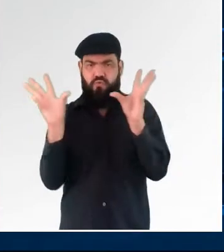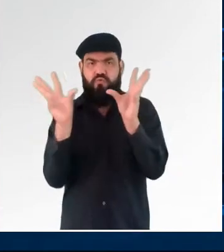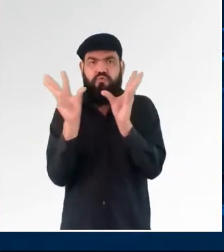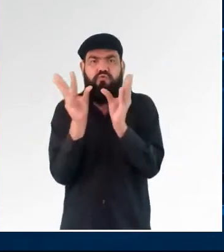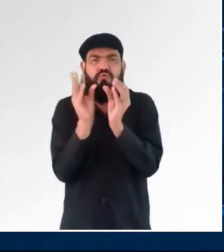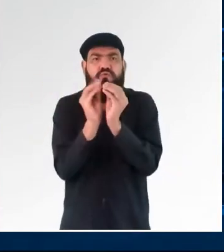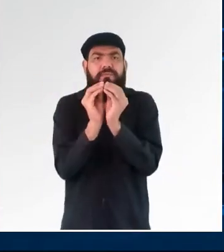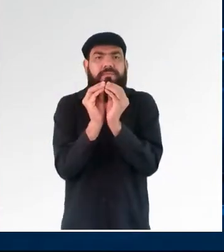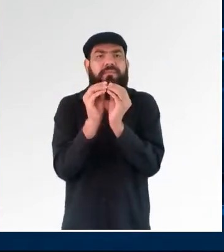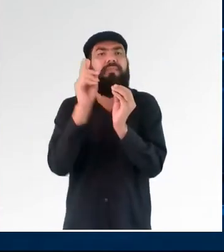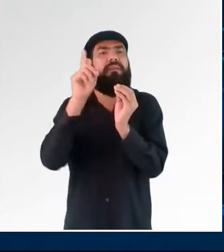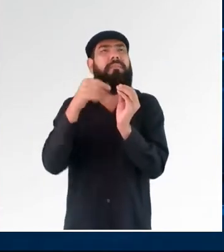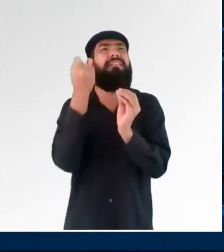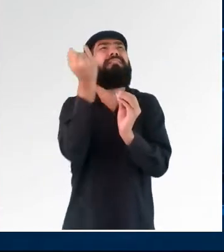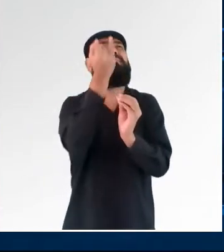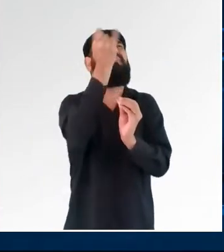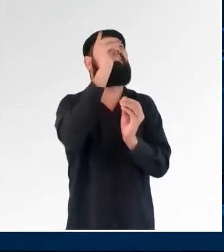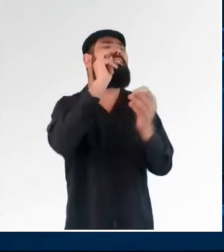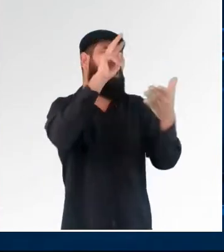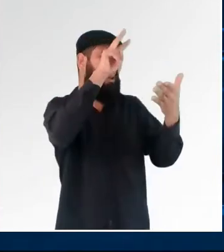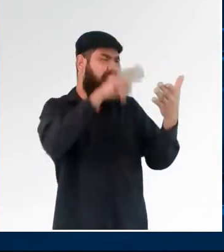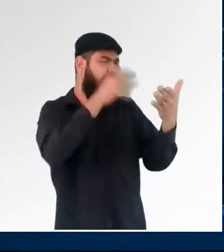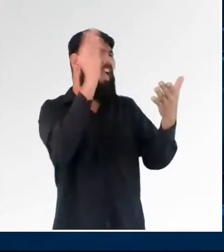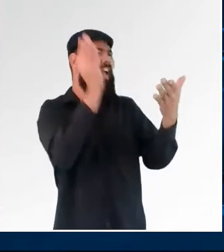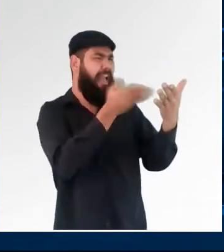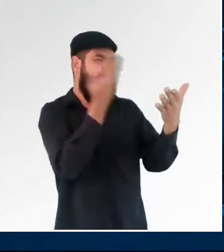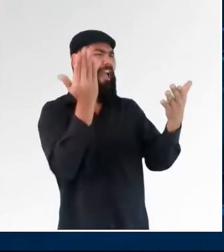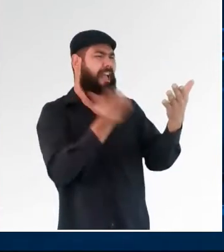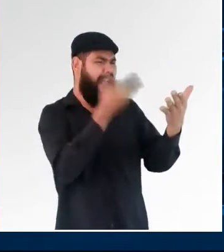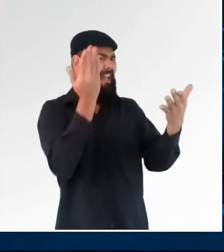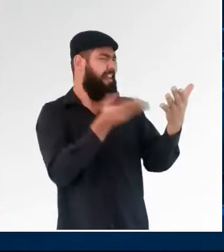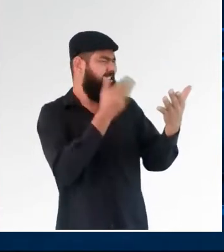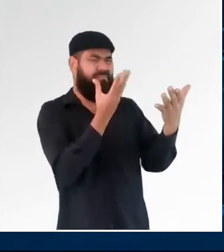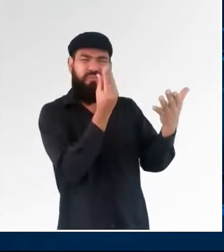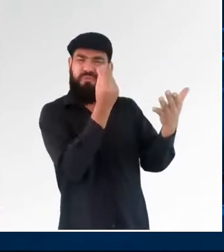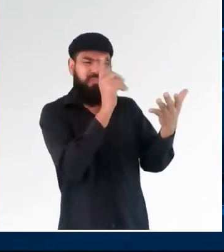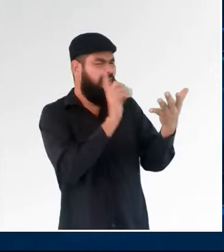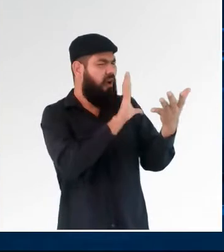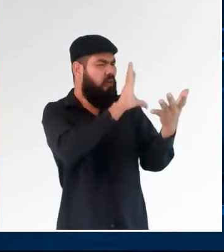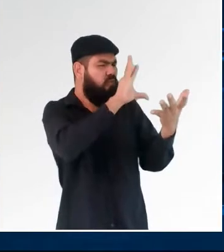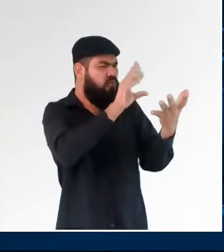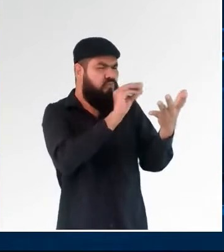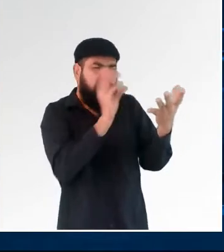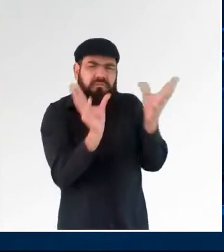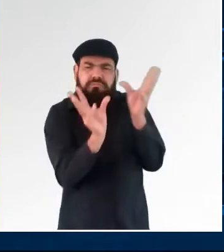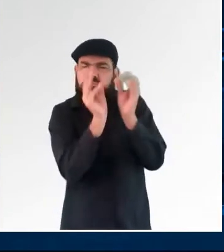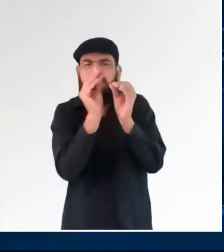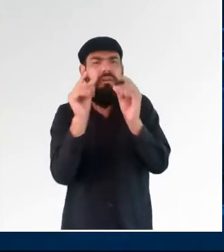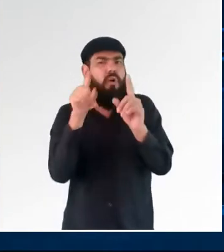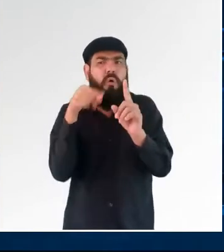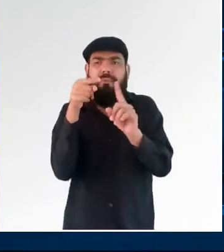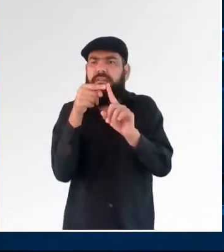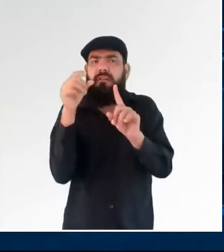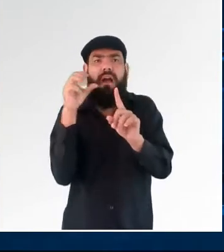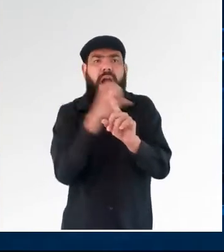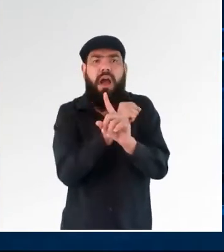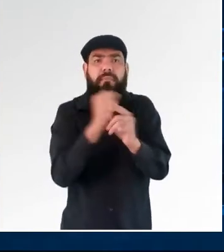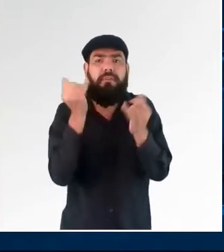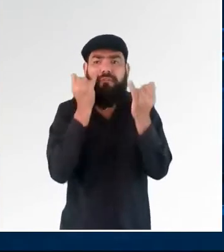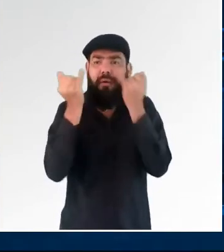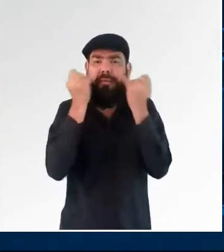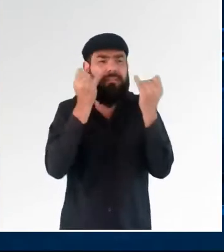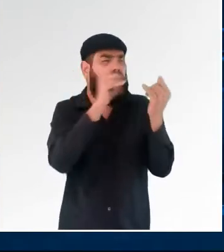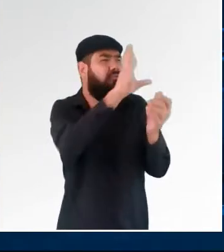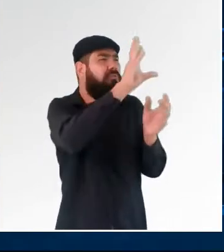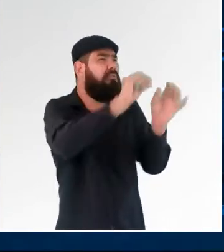importantes do que você leu, ser objetivo, né? Ir direto ao ponto, direto nas informações mais